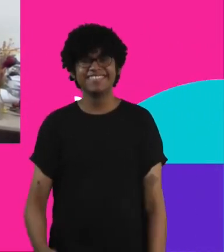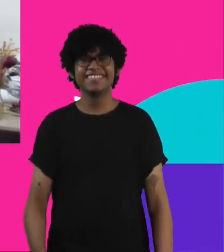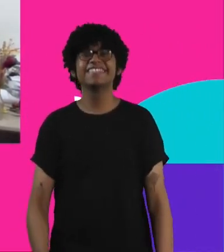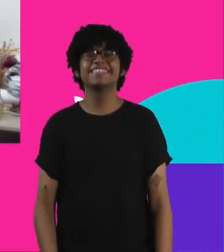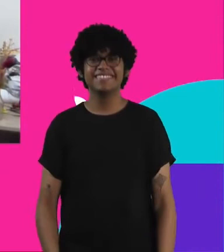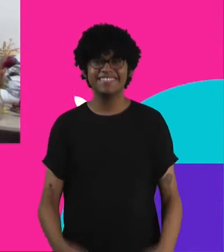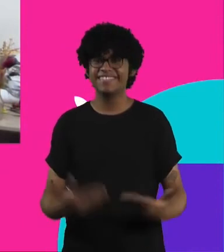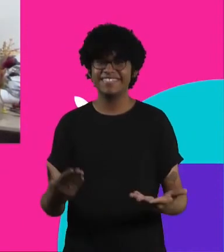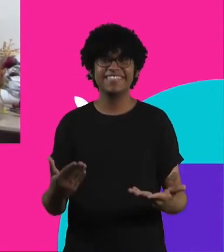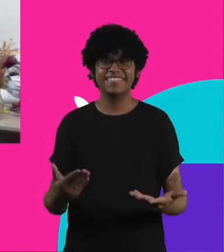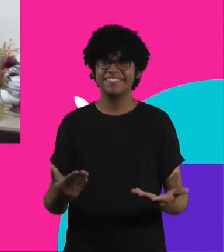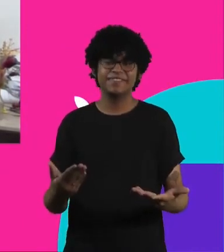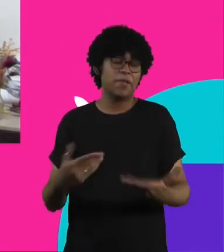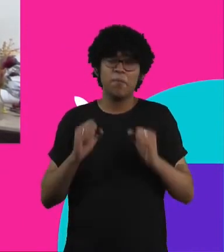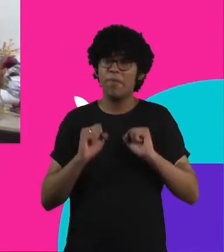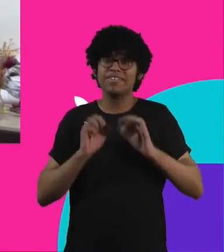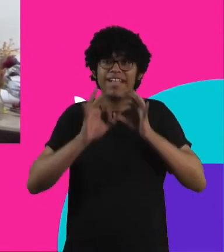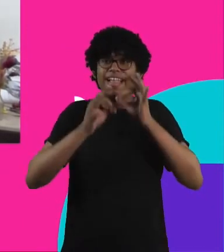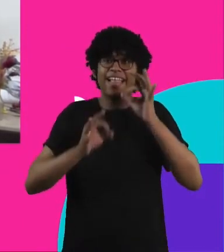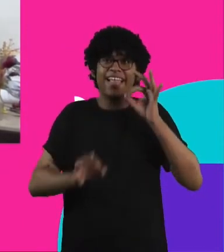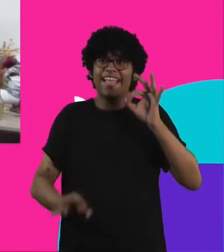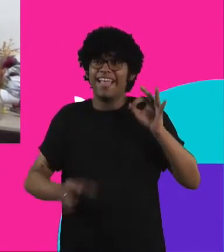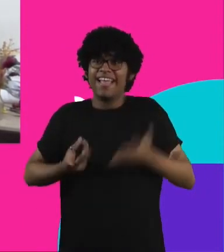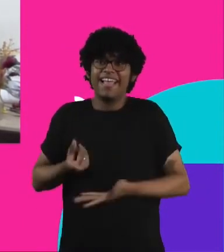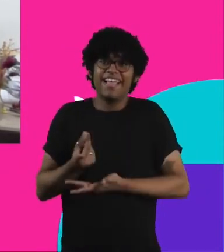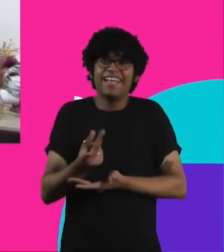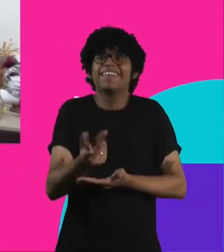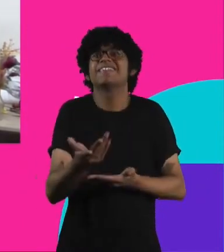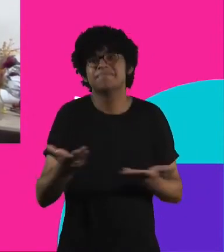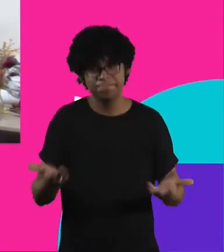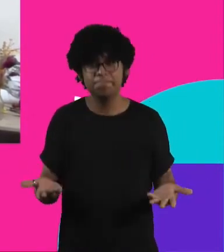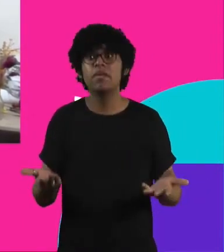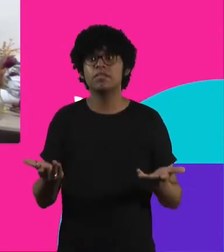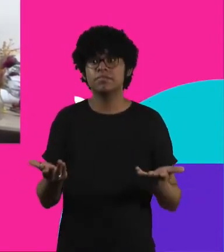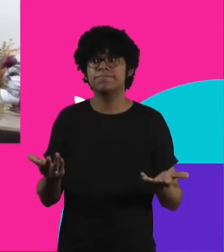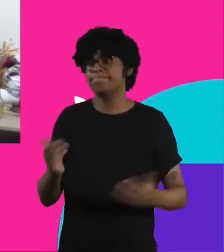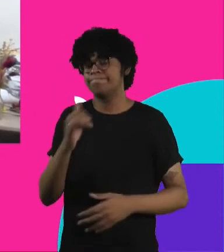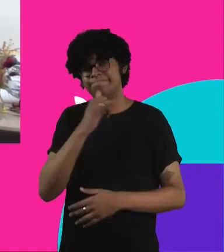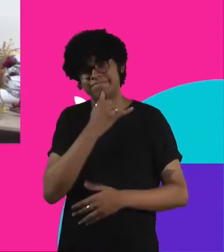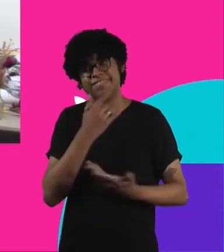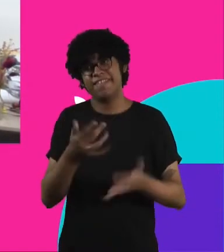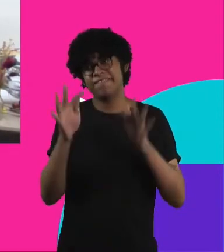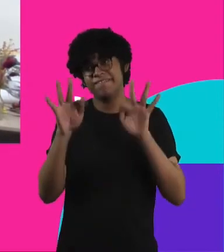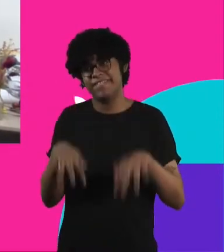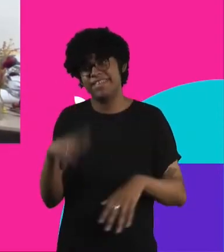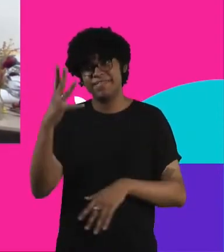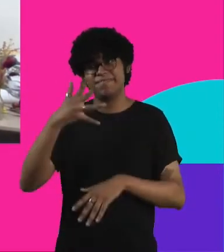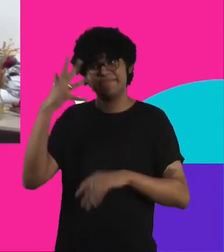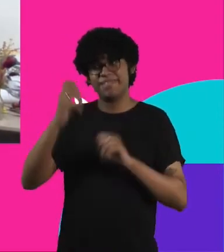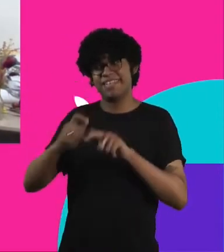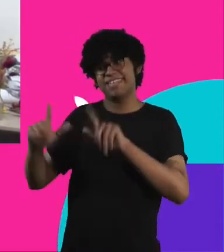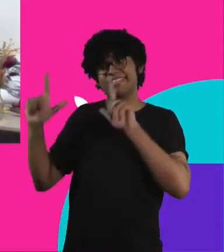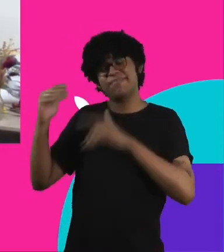Não, e a gente poderia ficar falando muito mais, né? Mas infelizmente a gente chegou no final do nosso painel. Queria agradecer